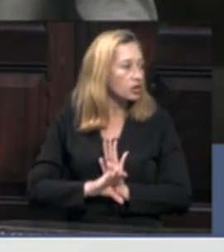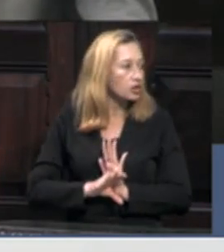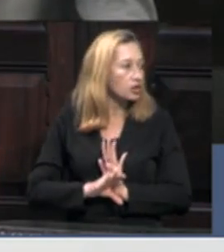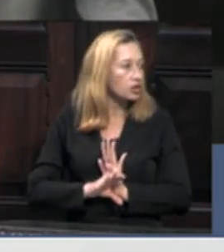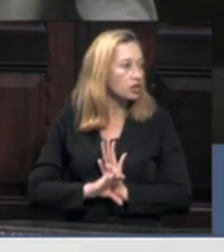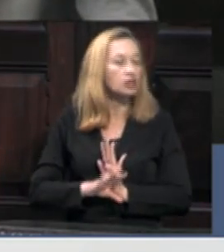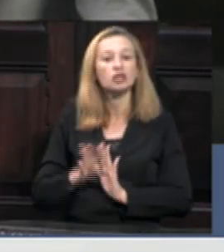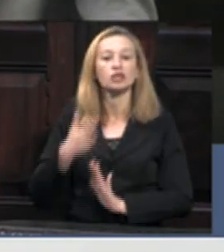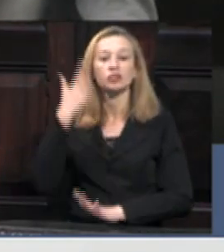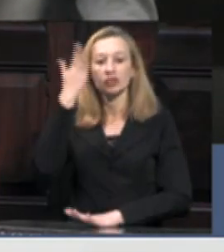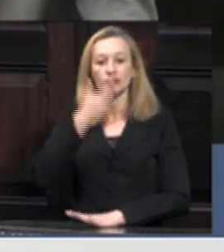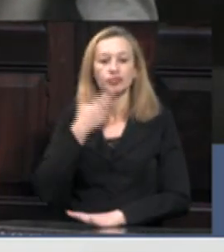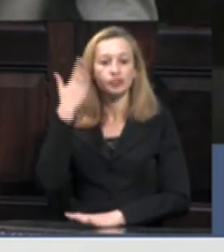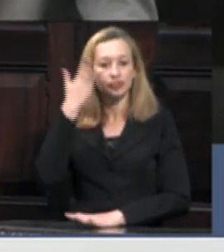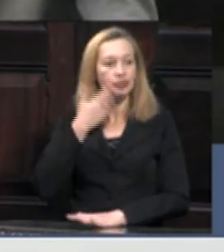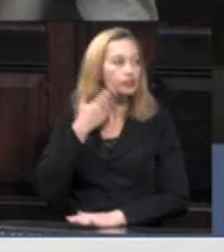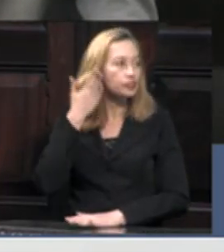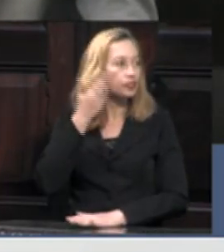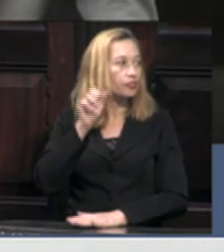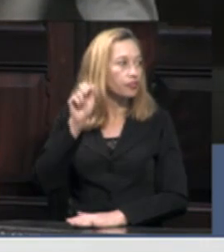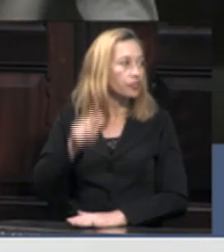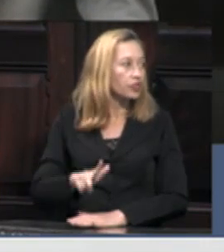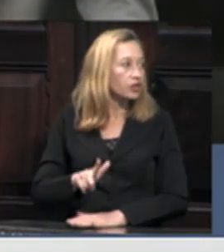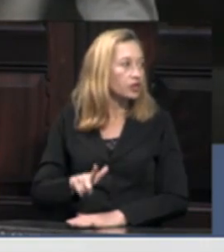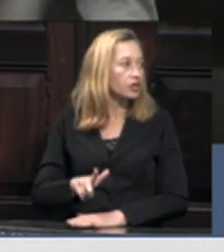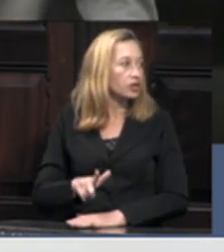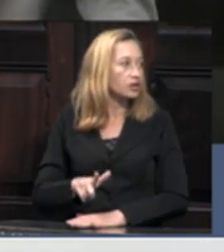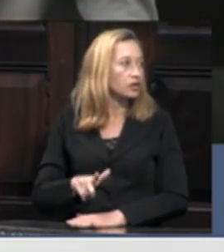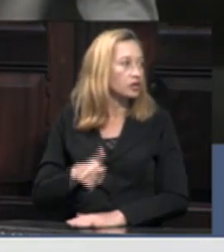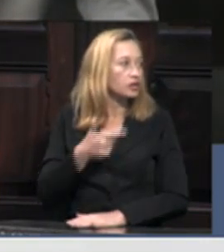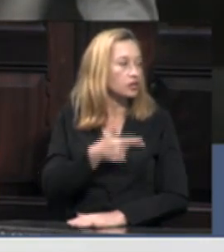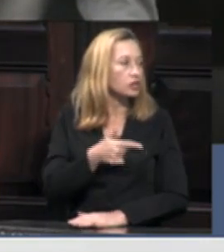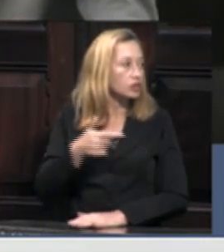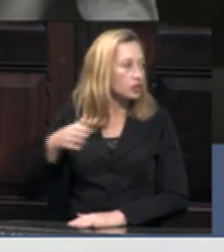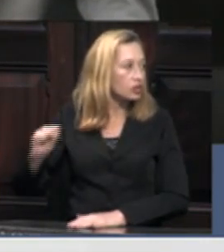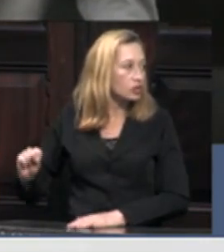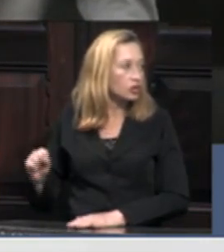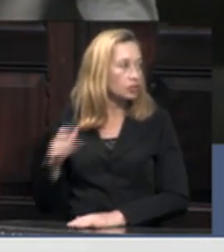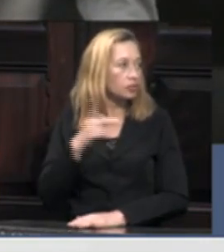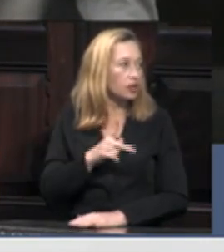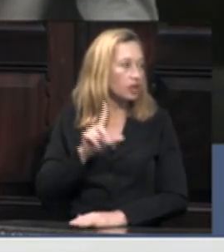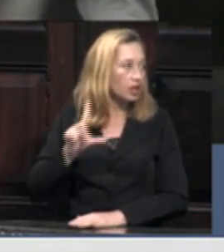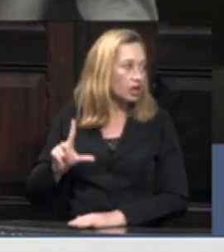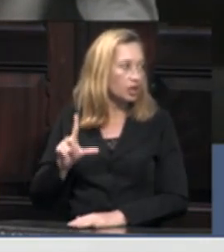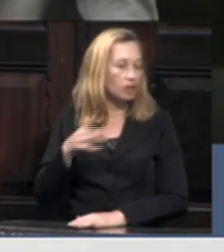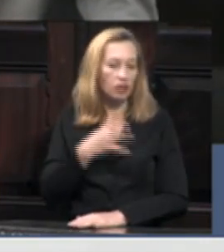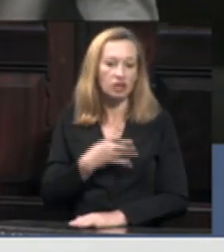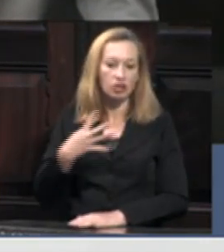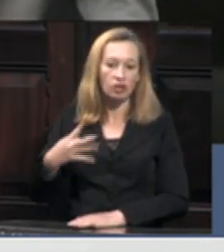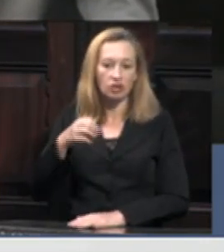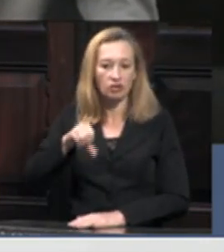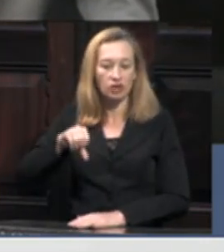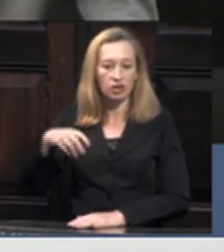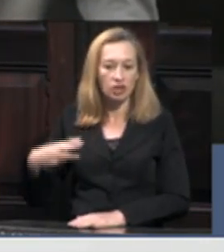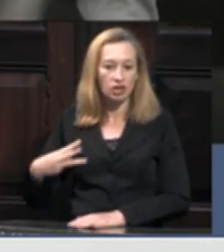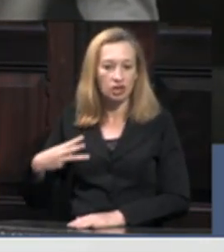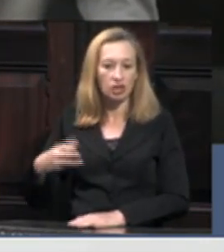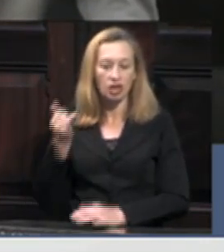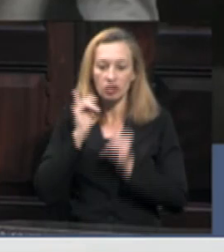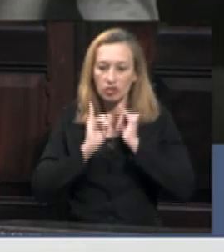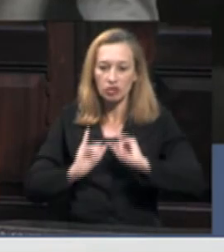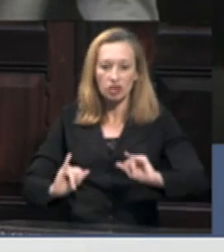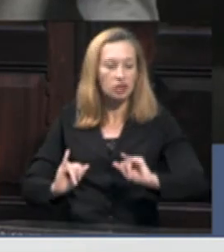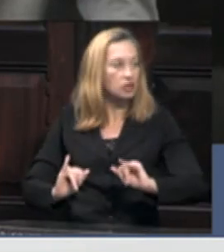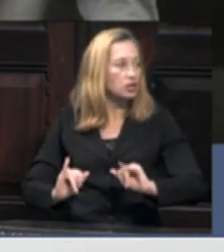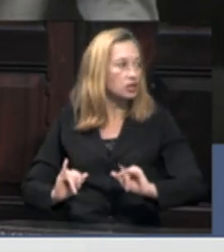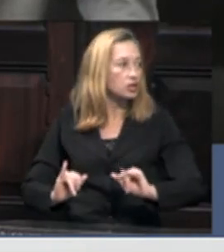Essa mensagem, que é a mensagem 36/2018, PL 4443. Anuncio, em regime de